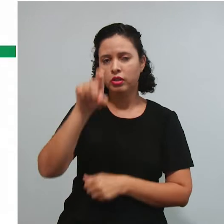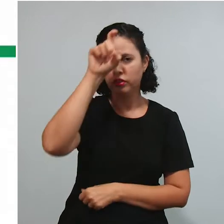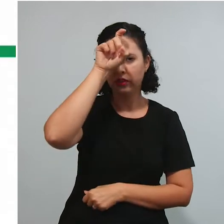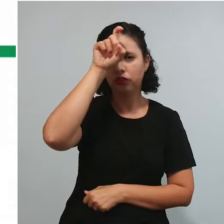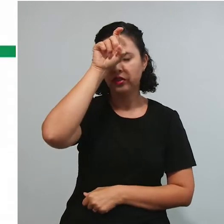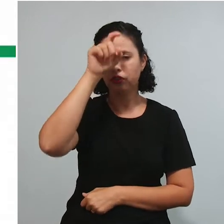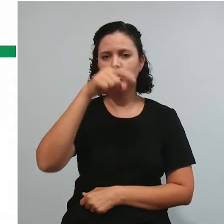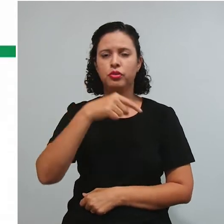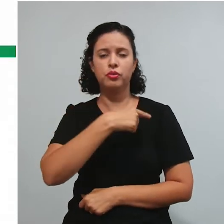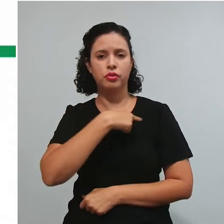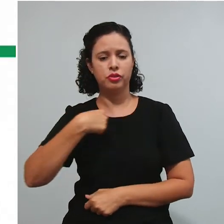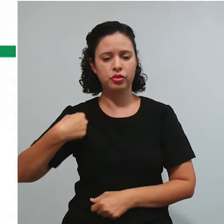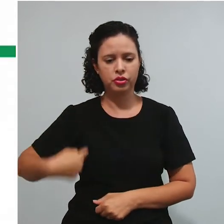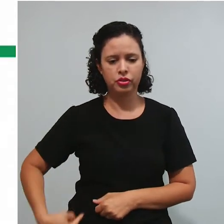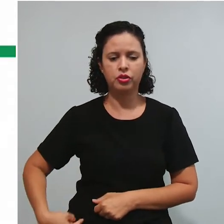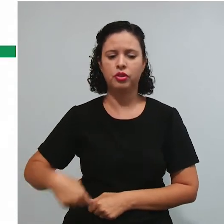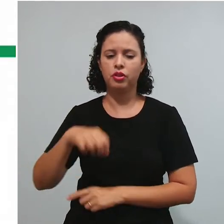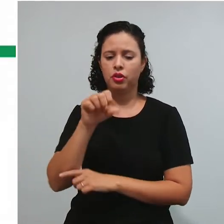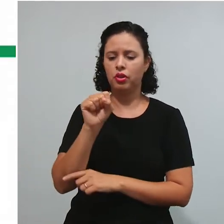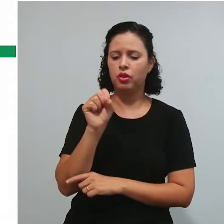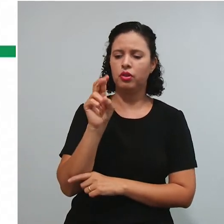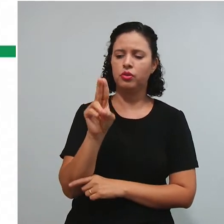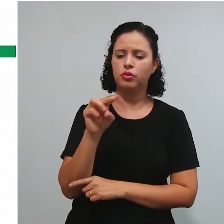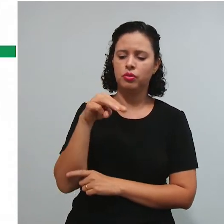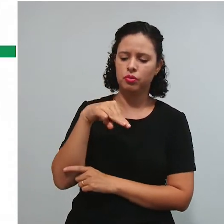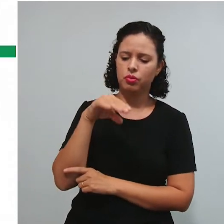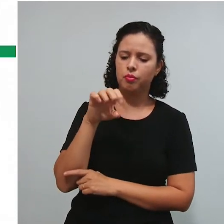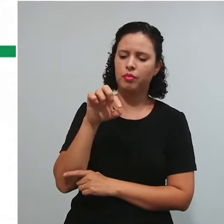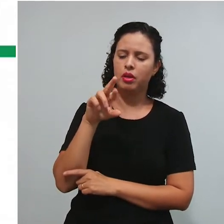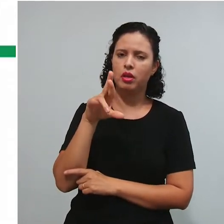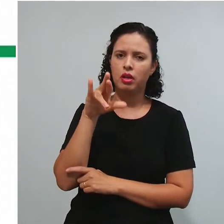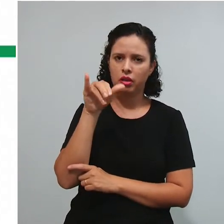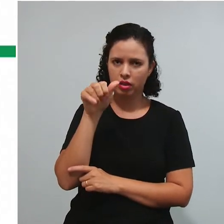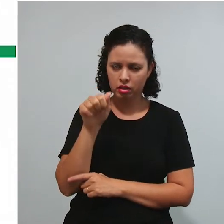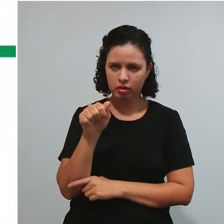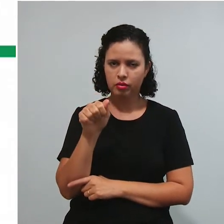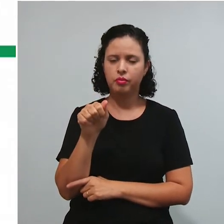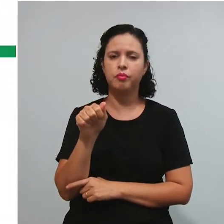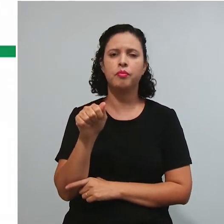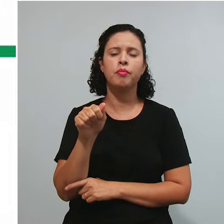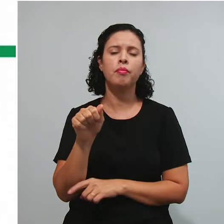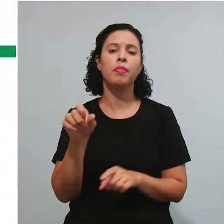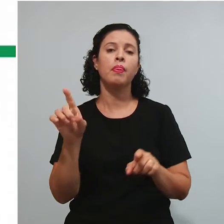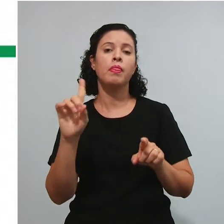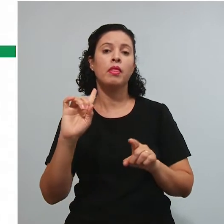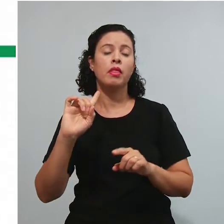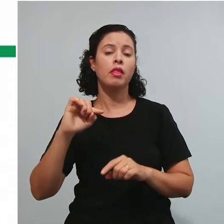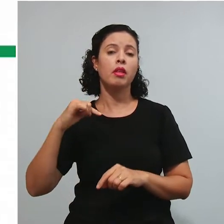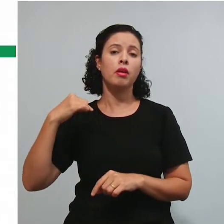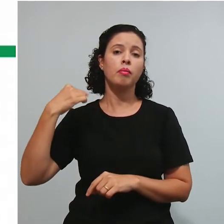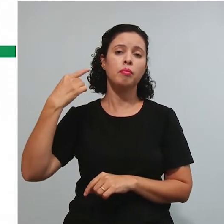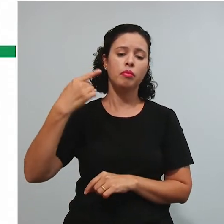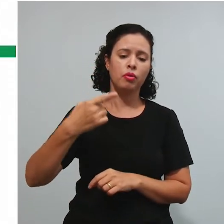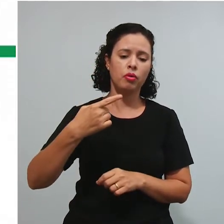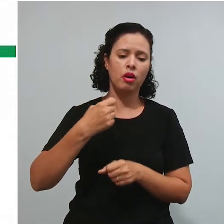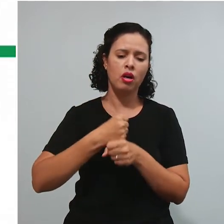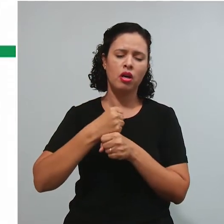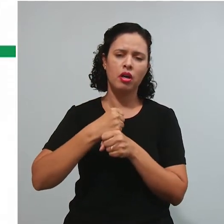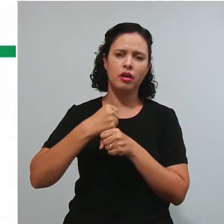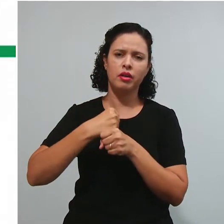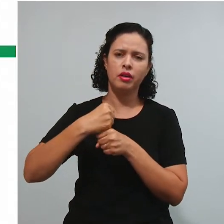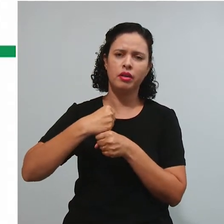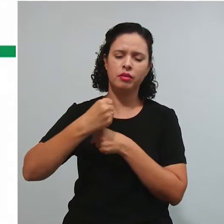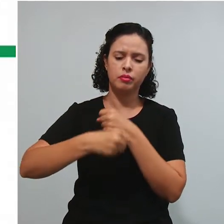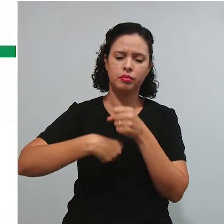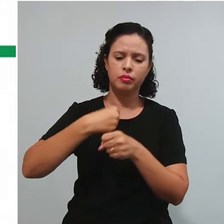Egito, China, né? Lá no Oriente. Depois, por volta